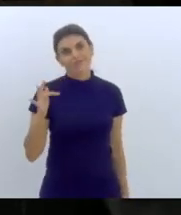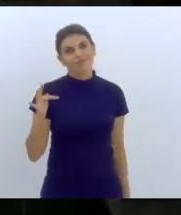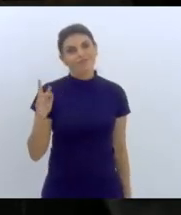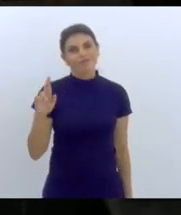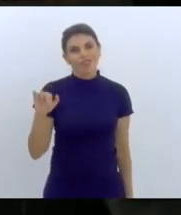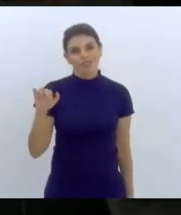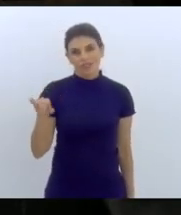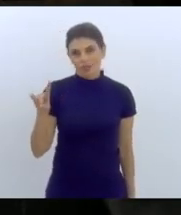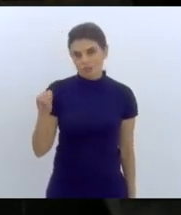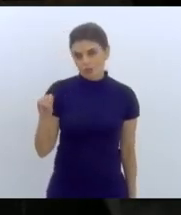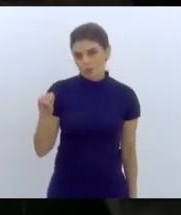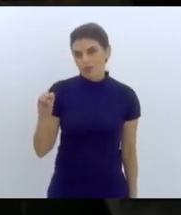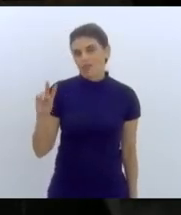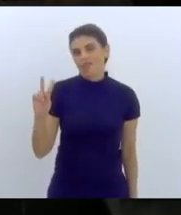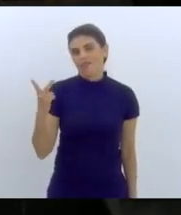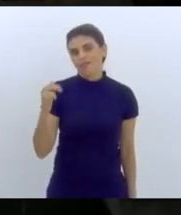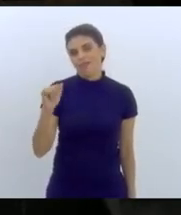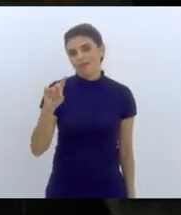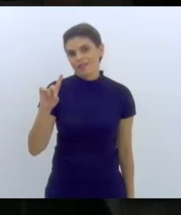Haddad.